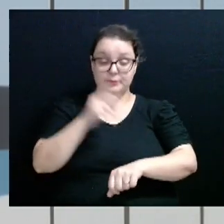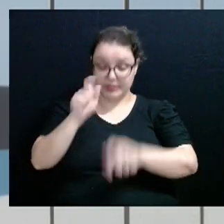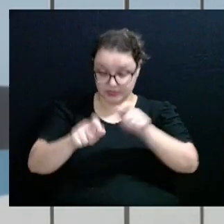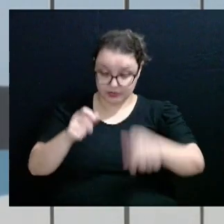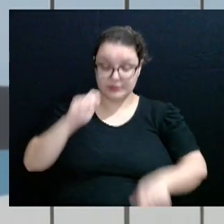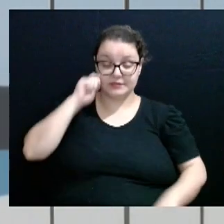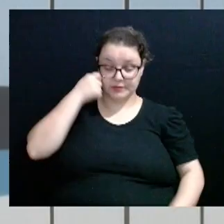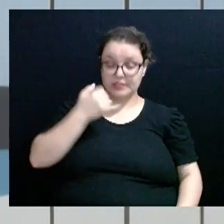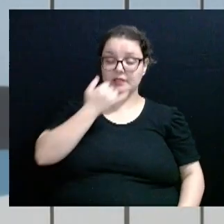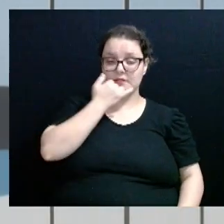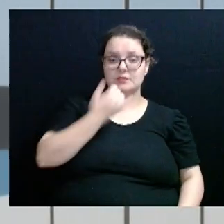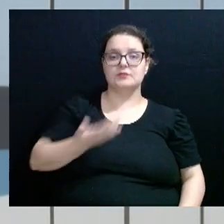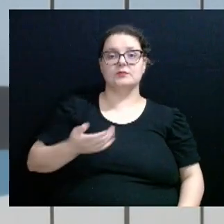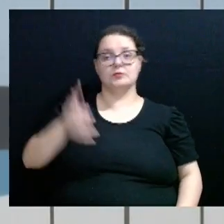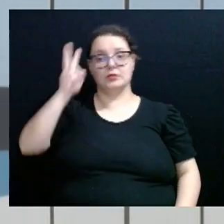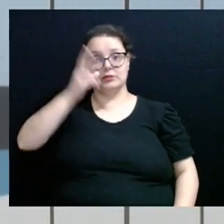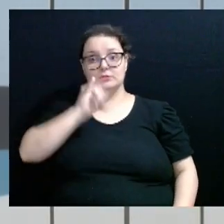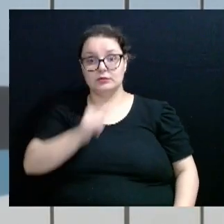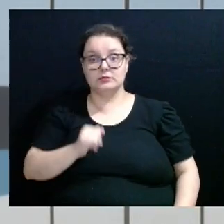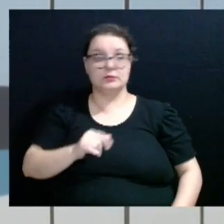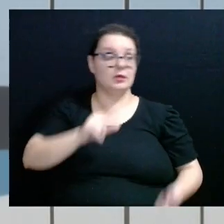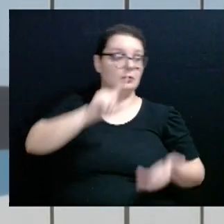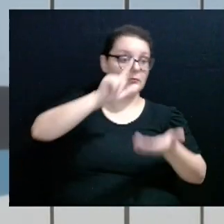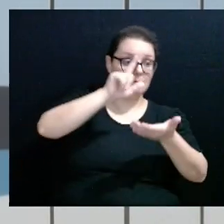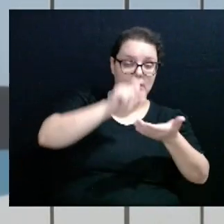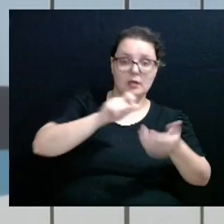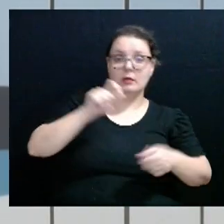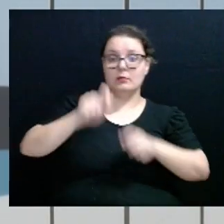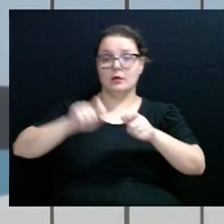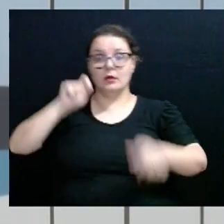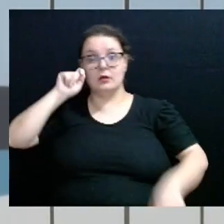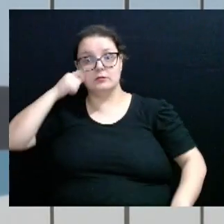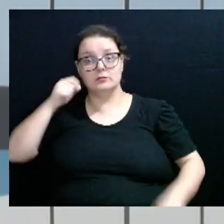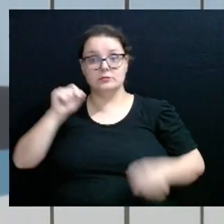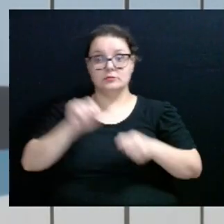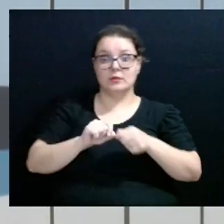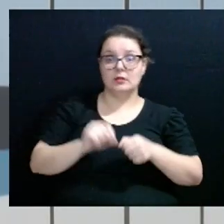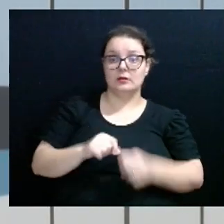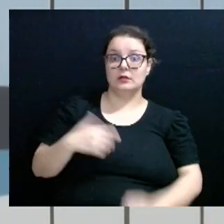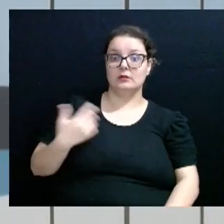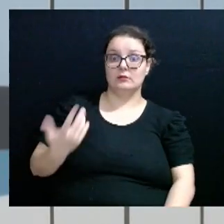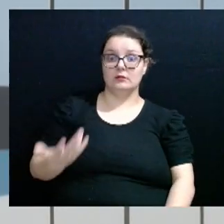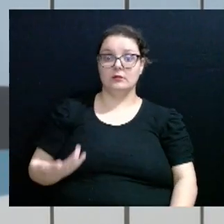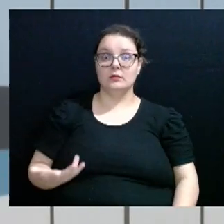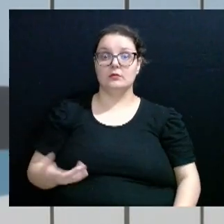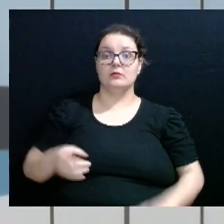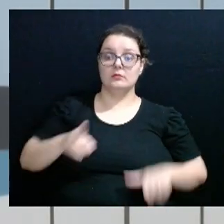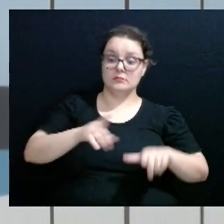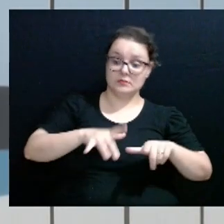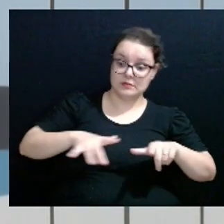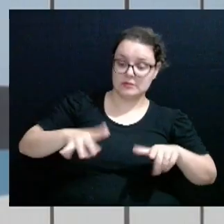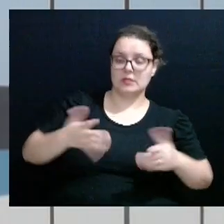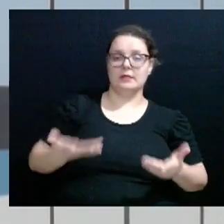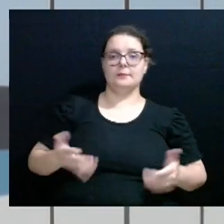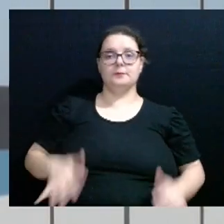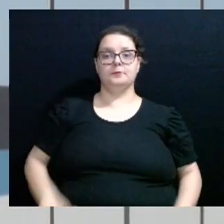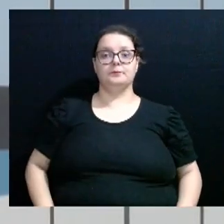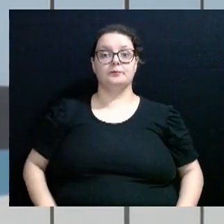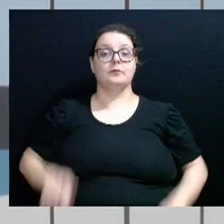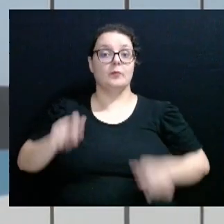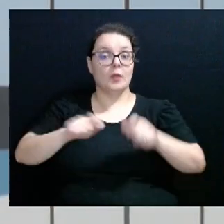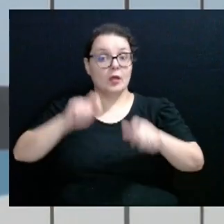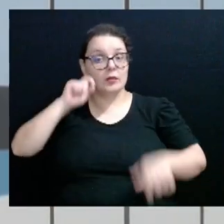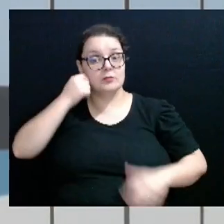que tirassem fotos, pessoas negras que fizessem design. Então, assim, pessoas negras que